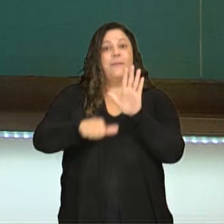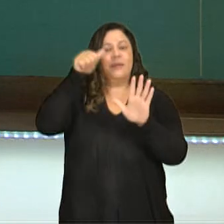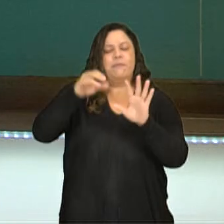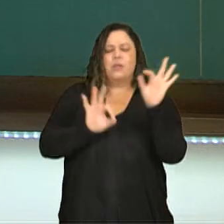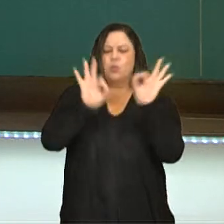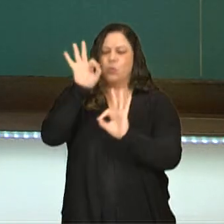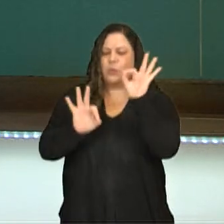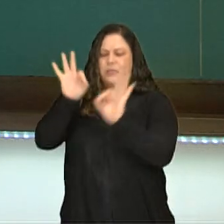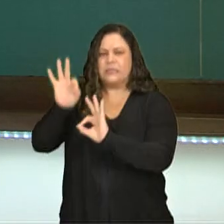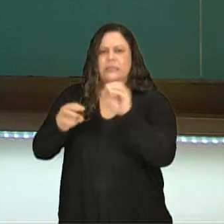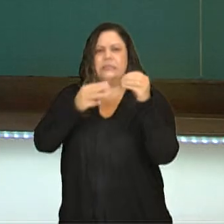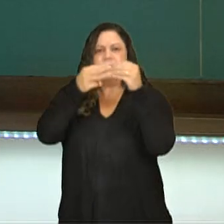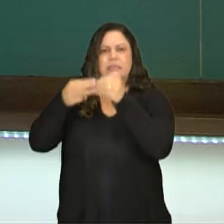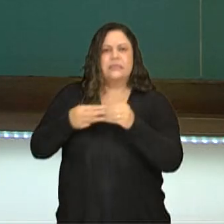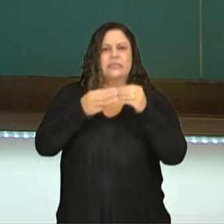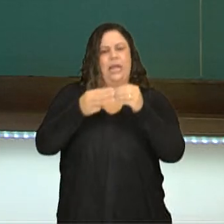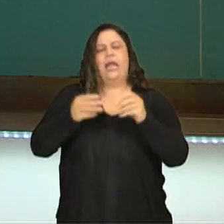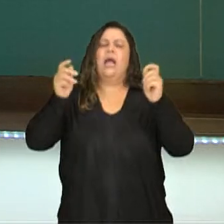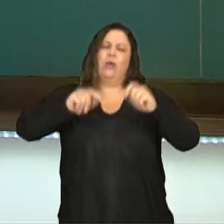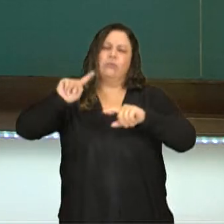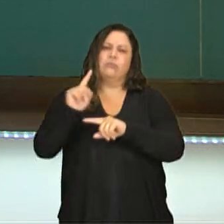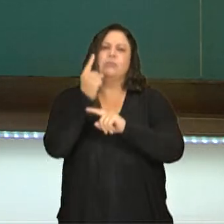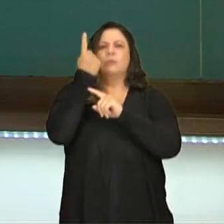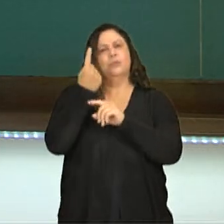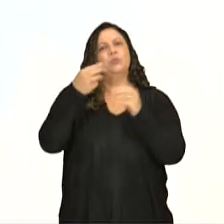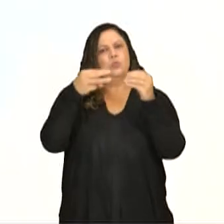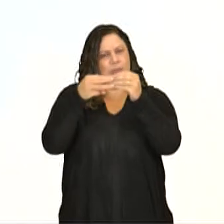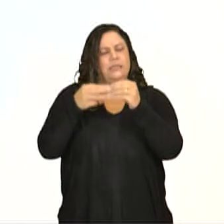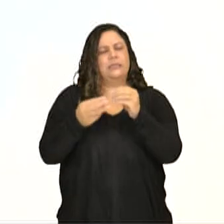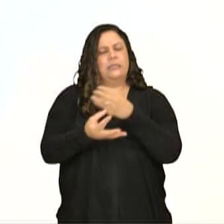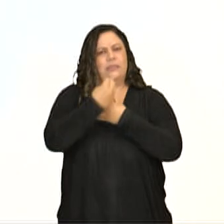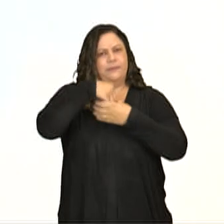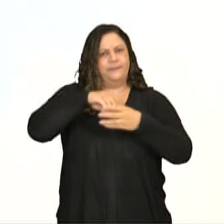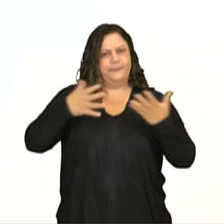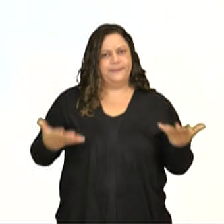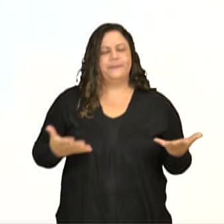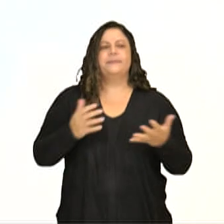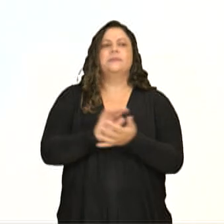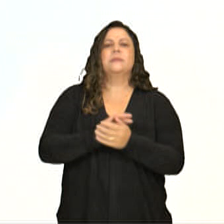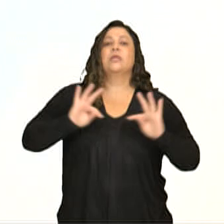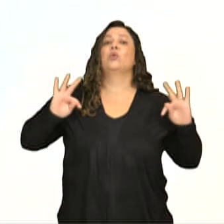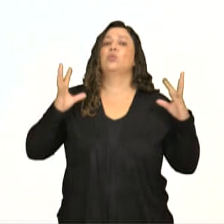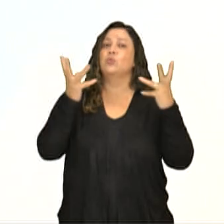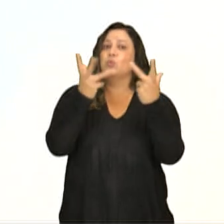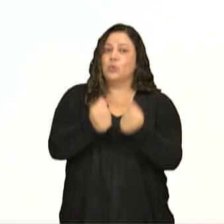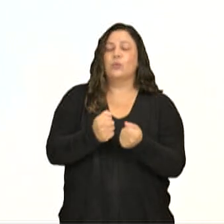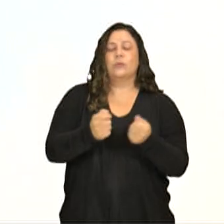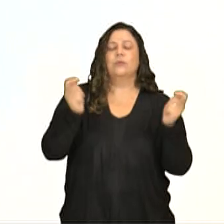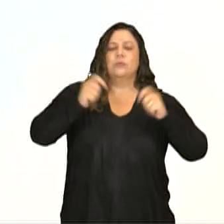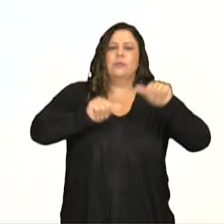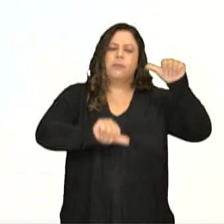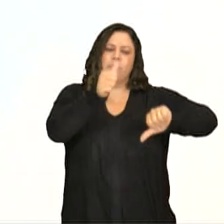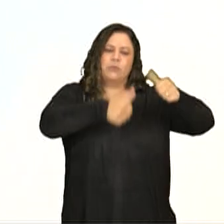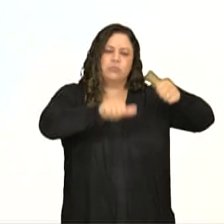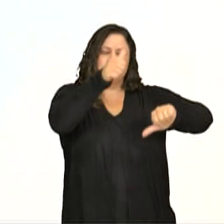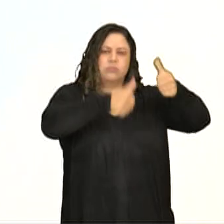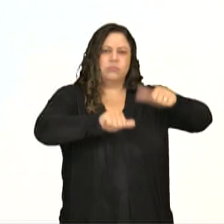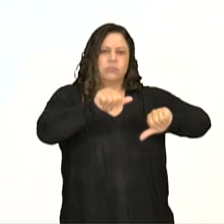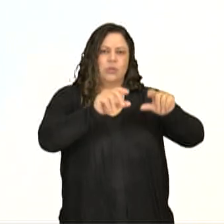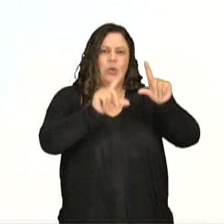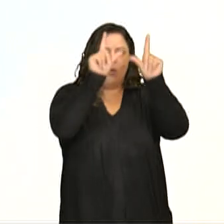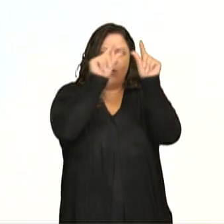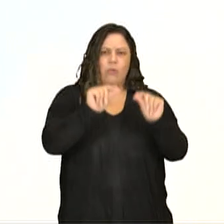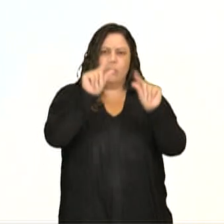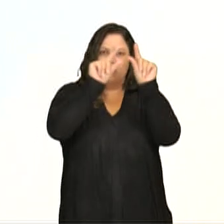organização celular, tá? São formados por pelo menos uma célula. Todos eles possuem uma composição química de compostos